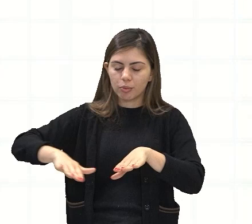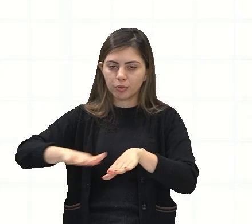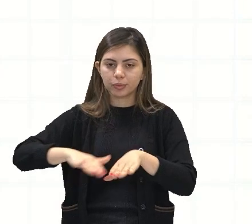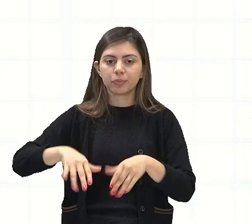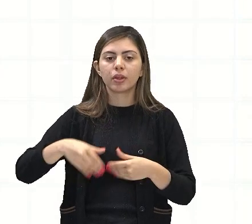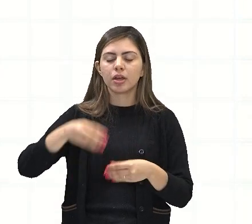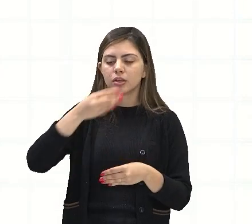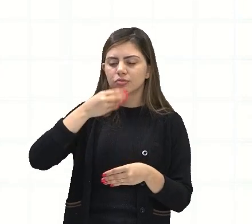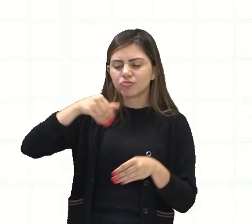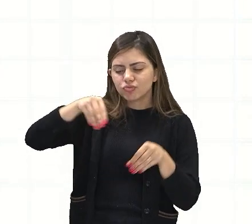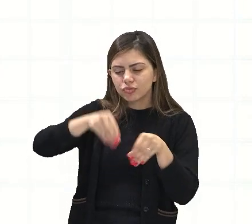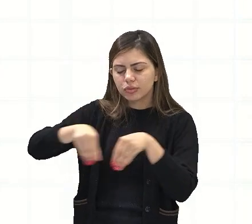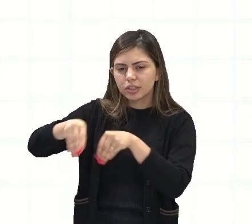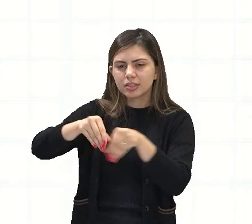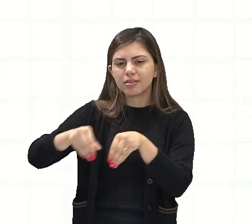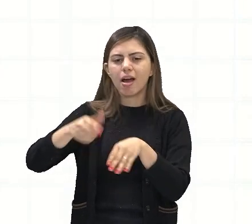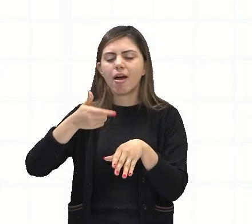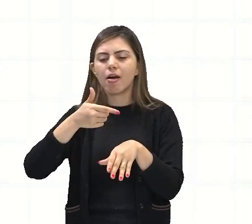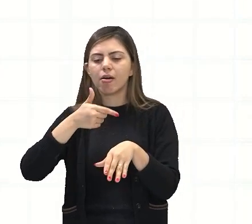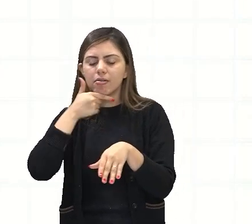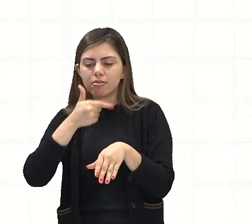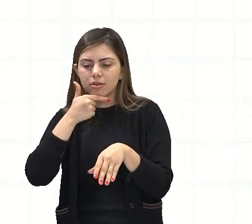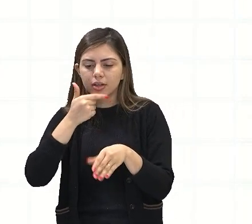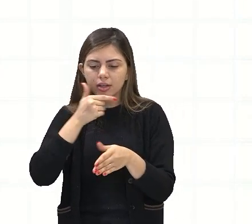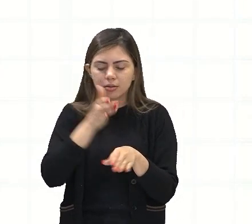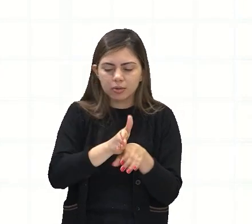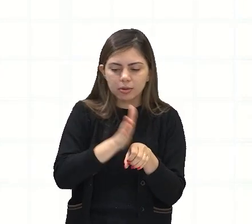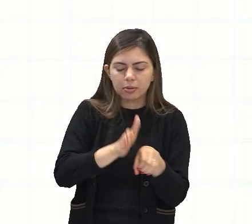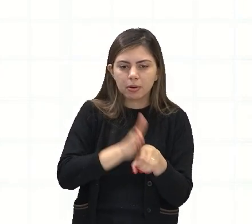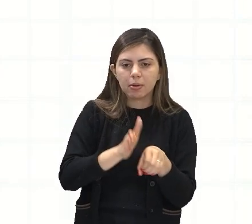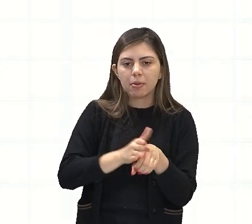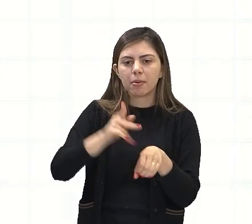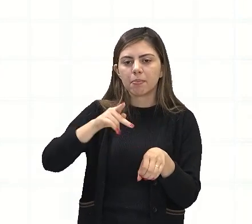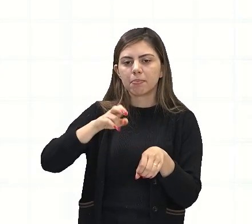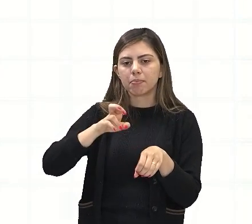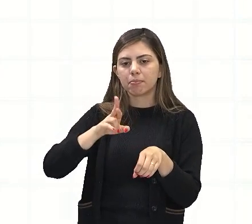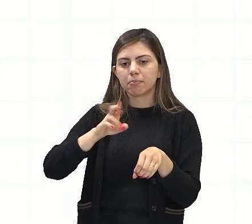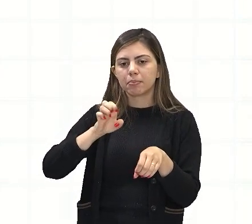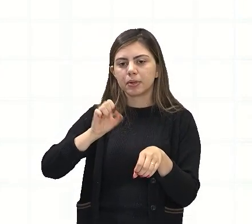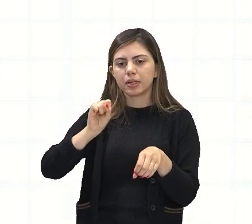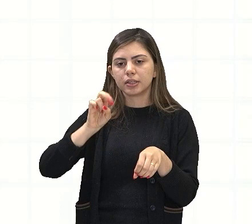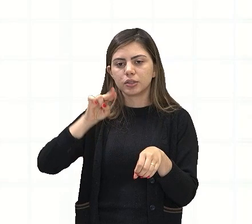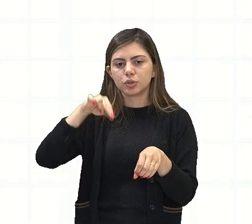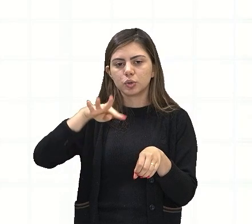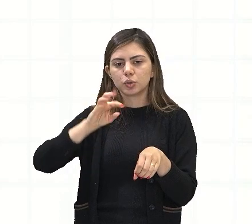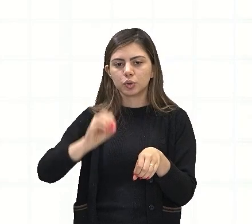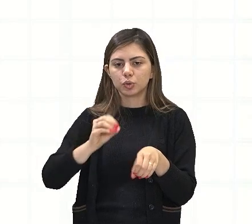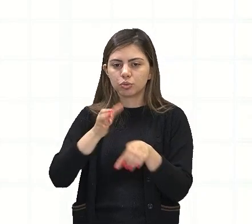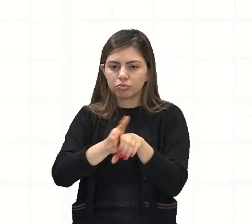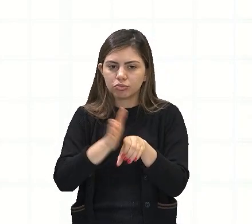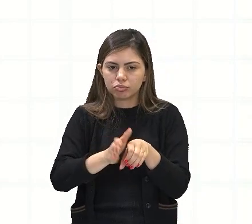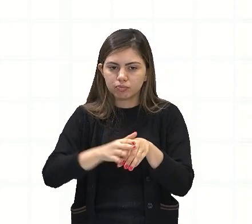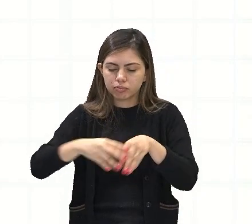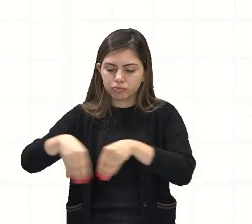sal, o presunto picado em quadradinhos e as 2 fatias de queijo e o tomate